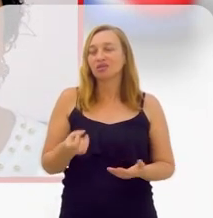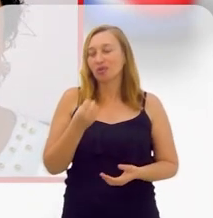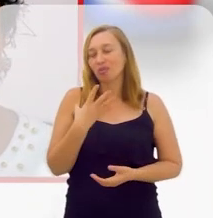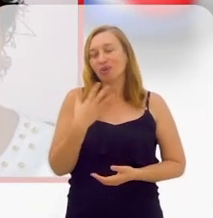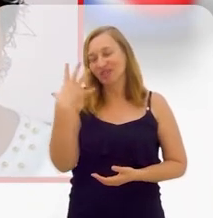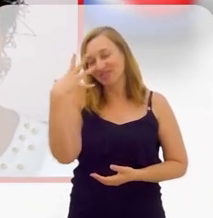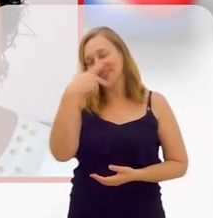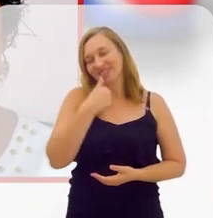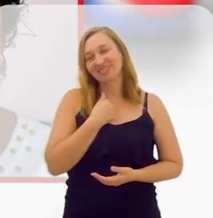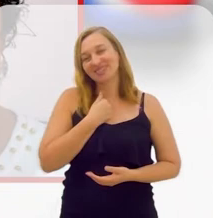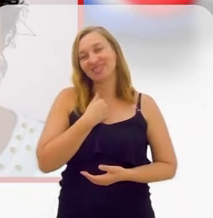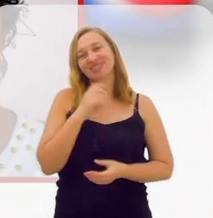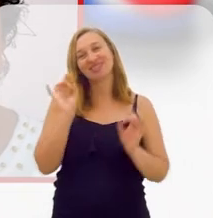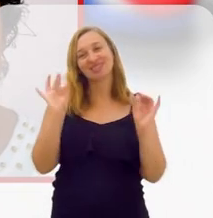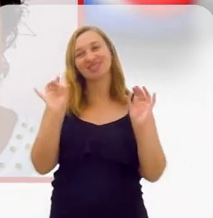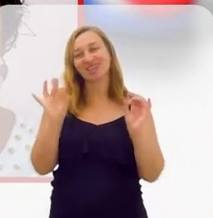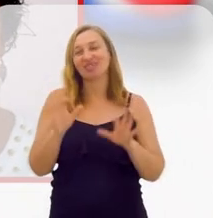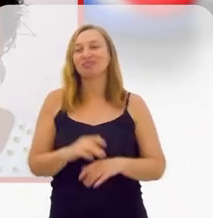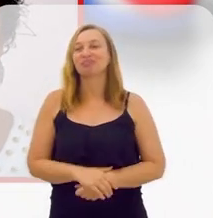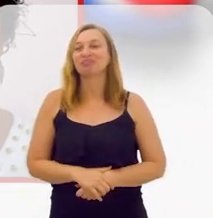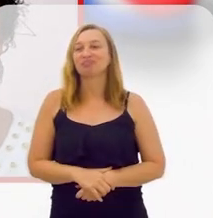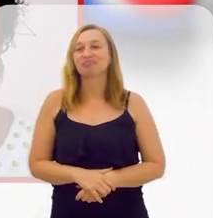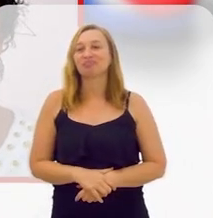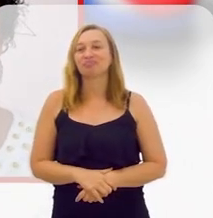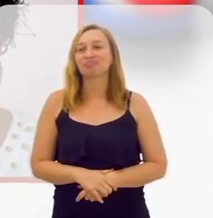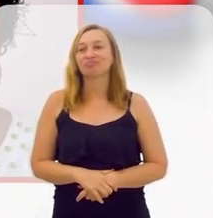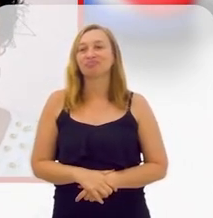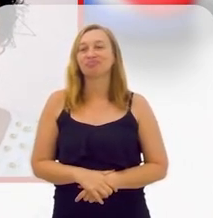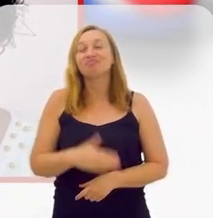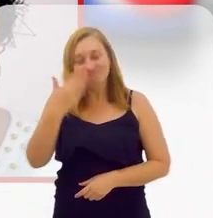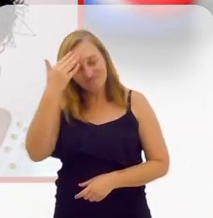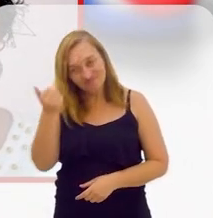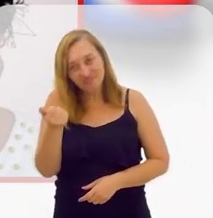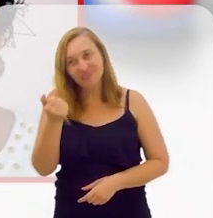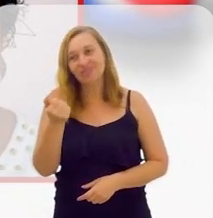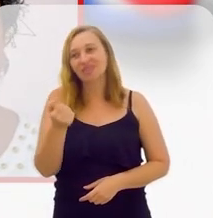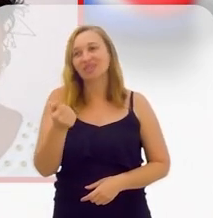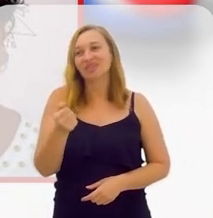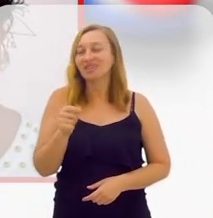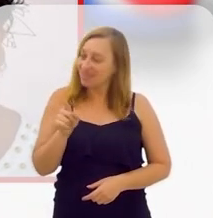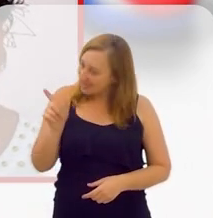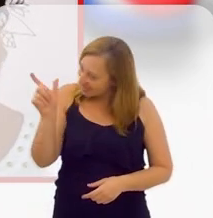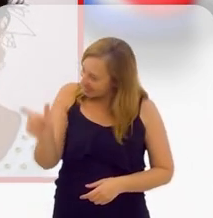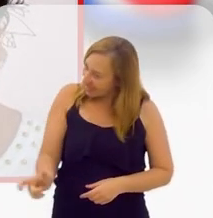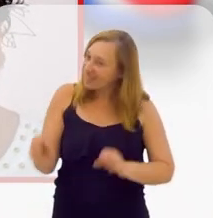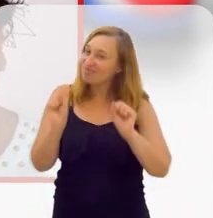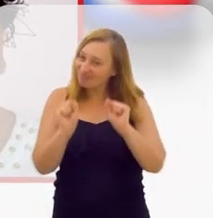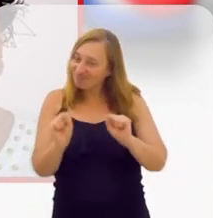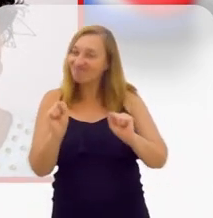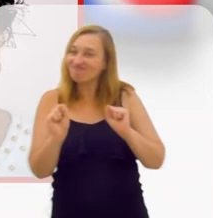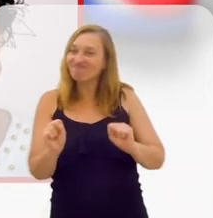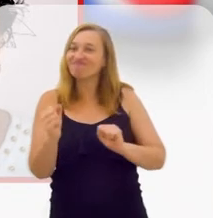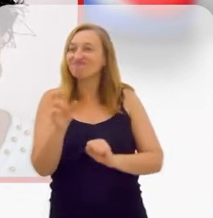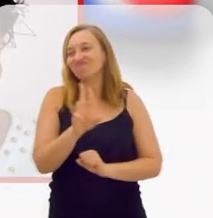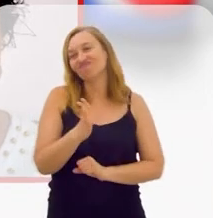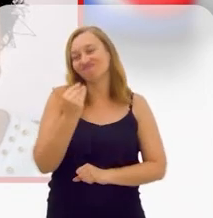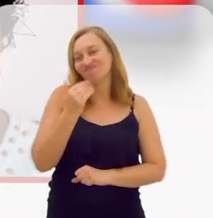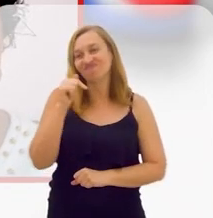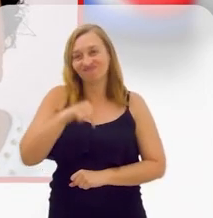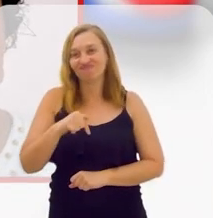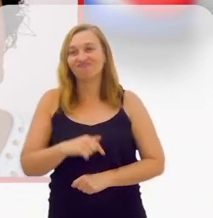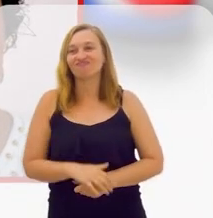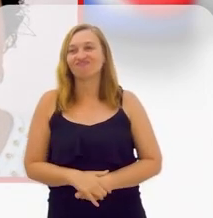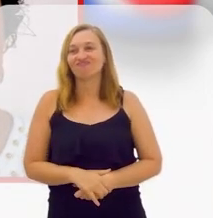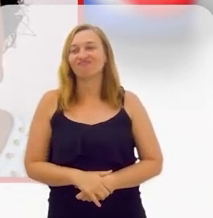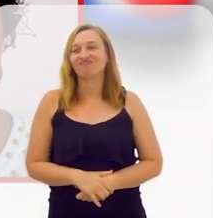para a gente foi muito lindo, foi muito especial. A gente saber que ela poderia sim estar consumindo